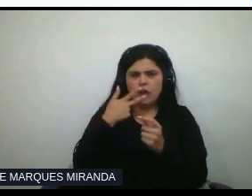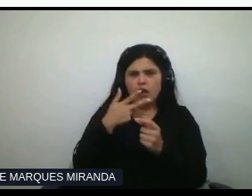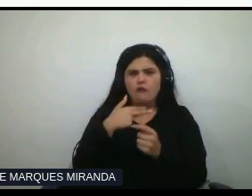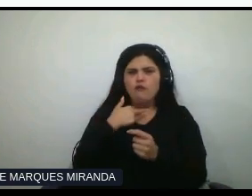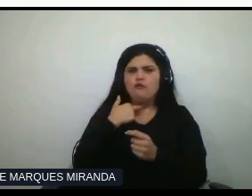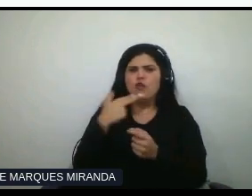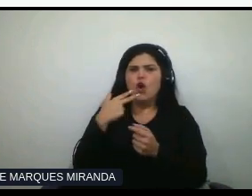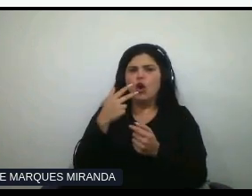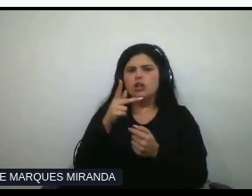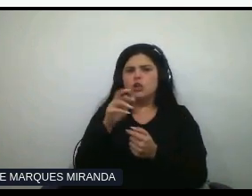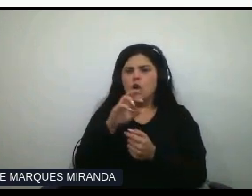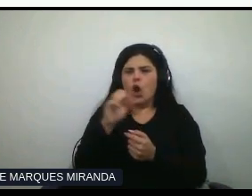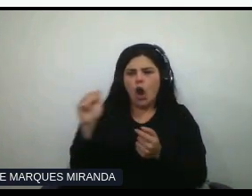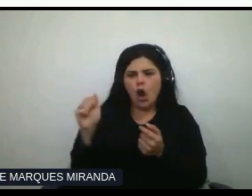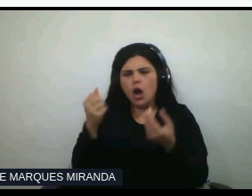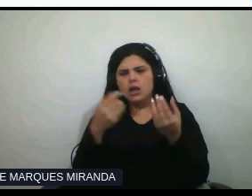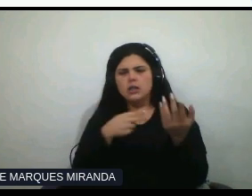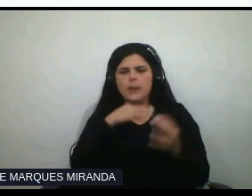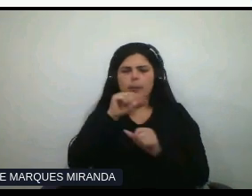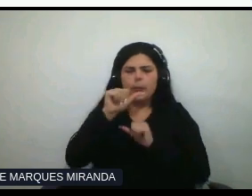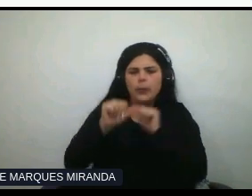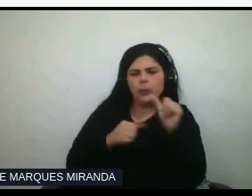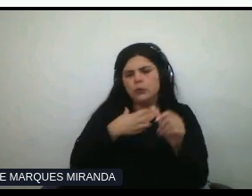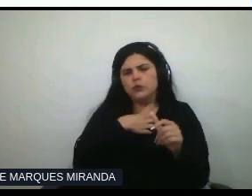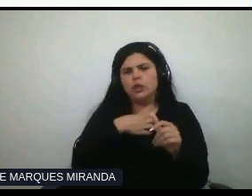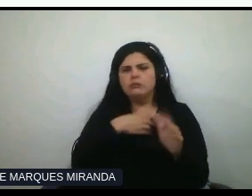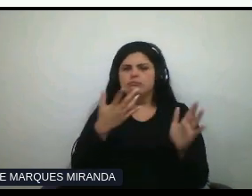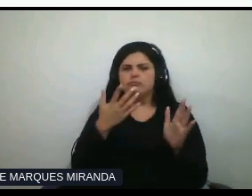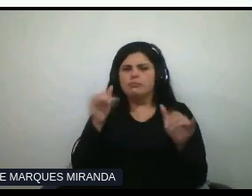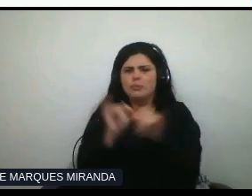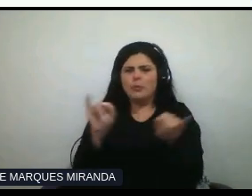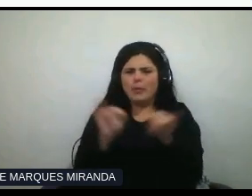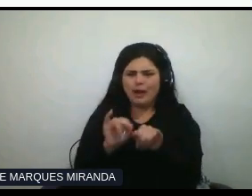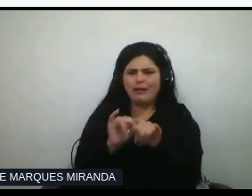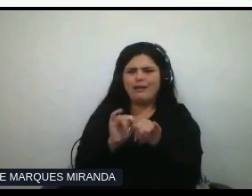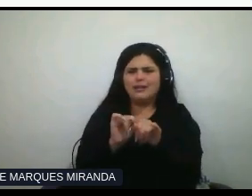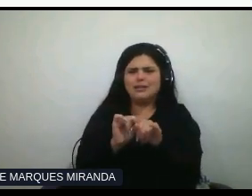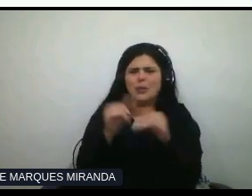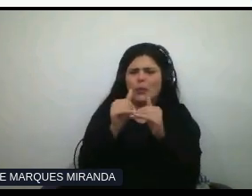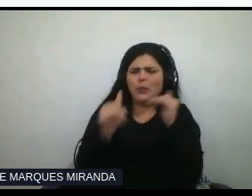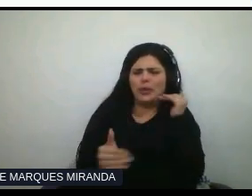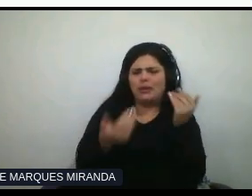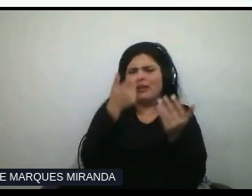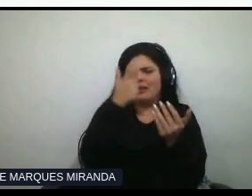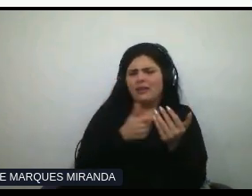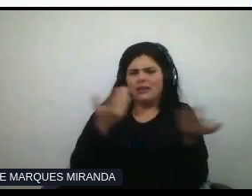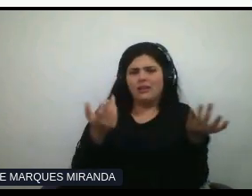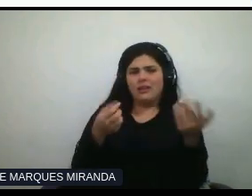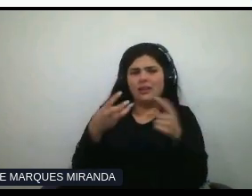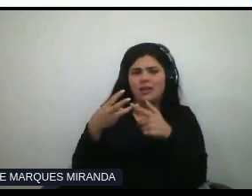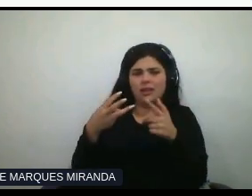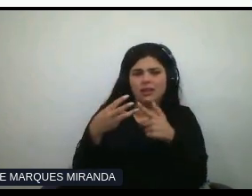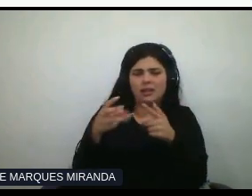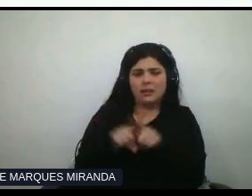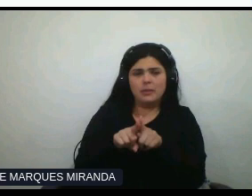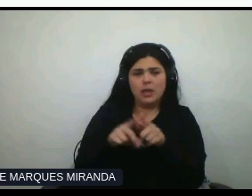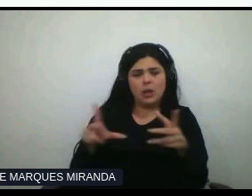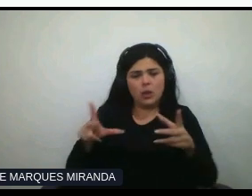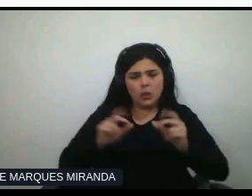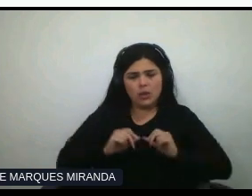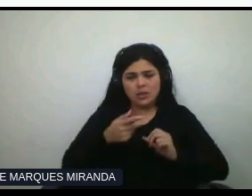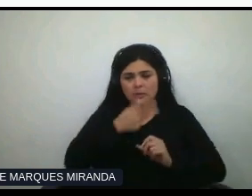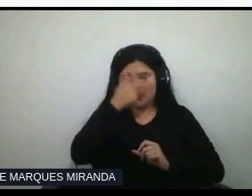mais grossa. Que bobeira! Porque não é quem a gente é de verdade. E 3, eu falei, poxa, a pessoa já